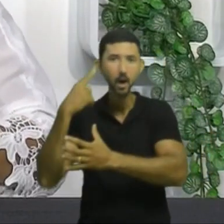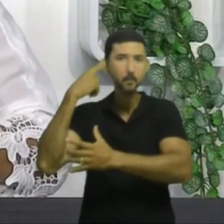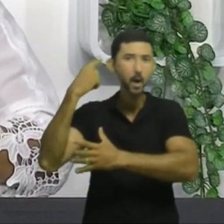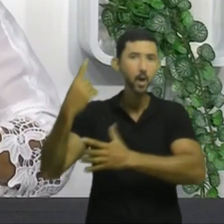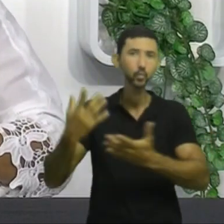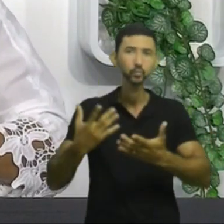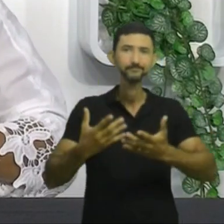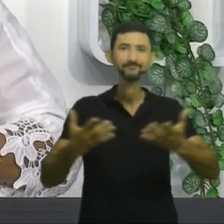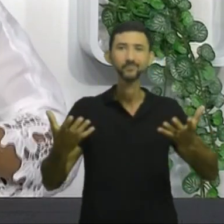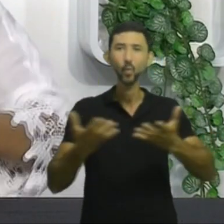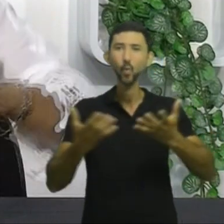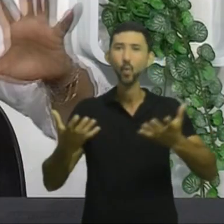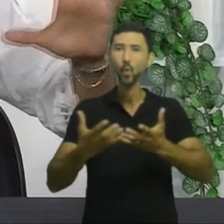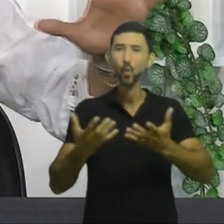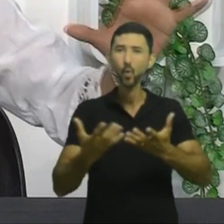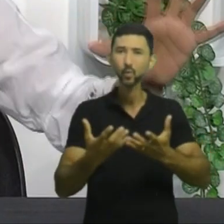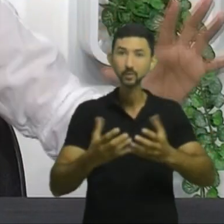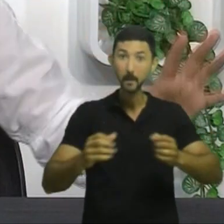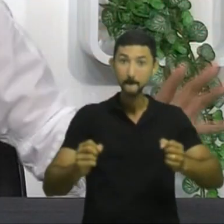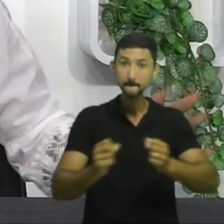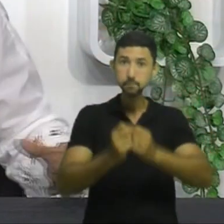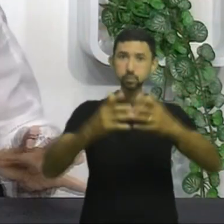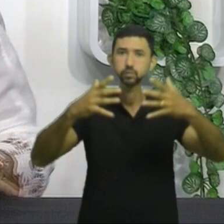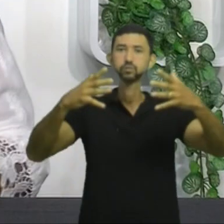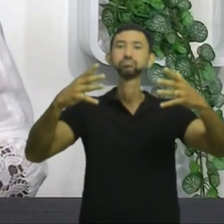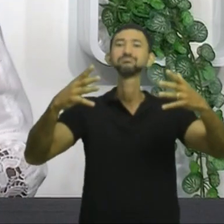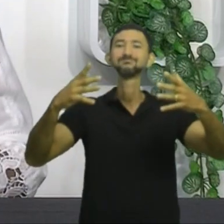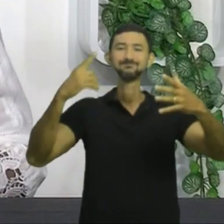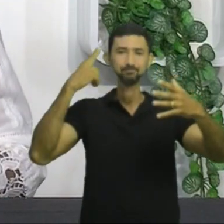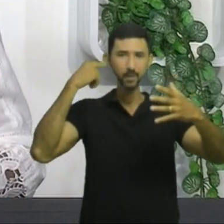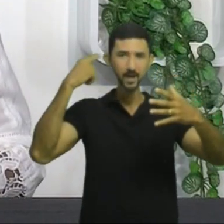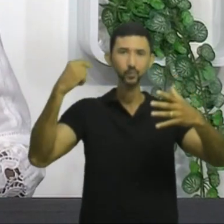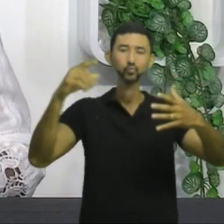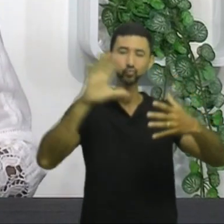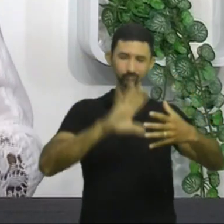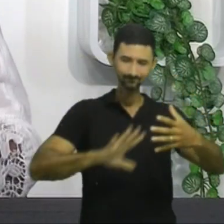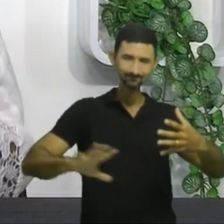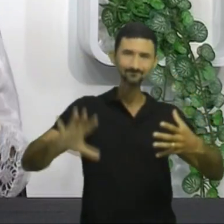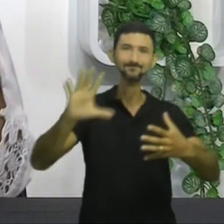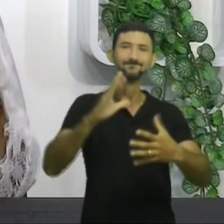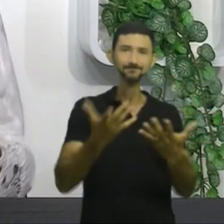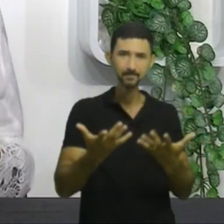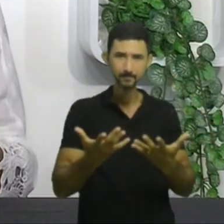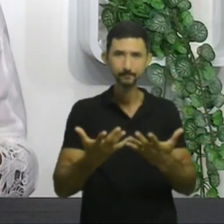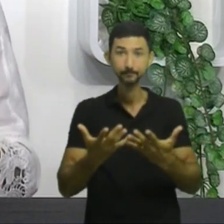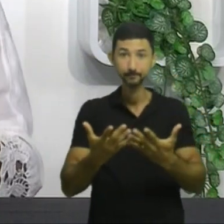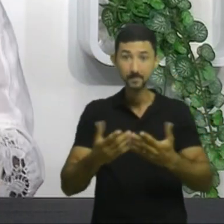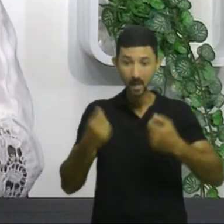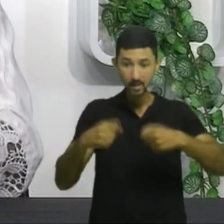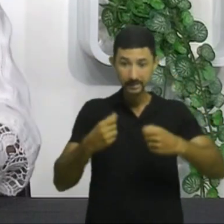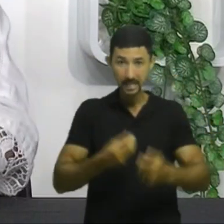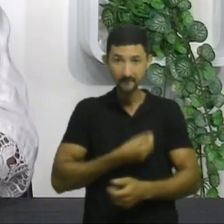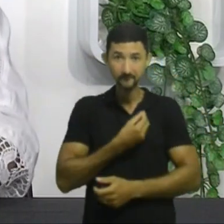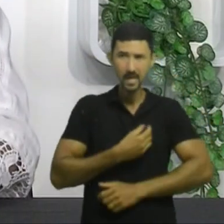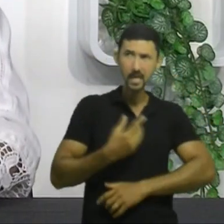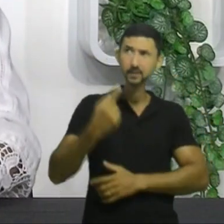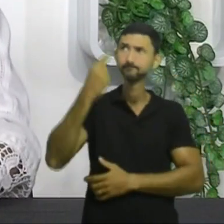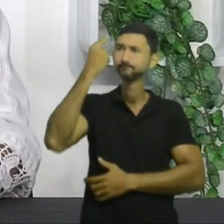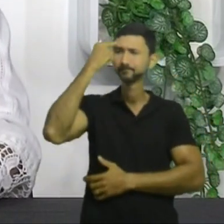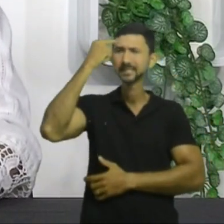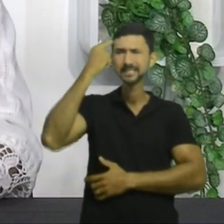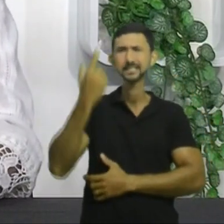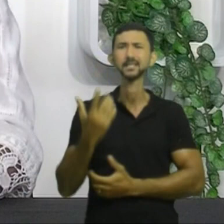nós estamos num grande boom de todo esse ruído. E a necessidade da gente refletir